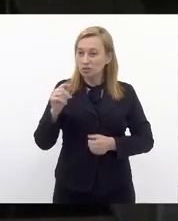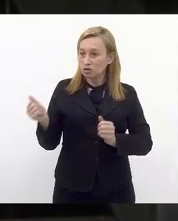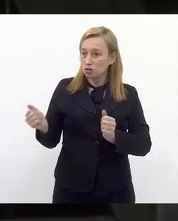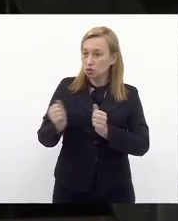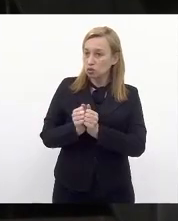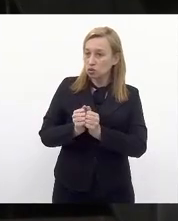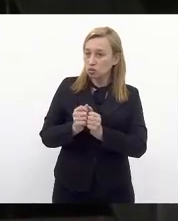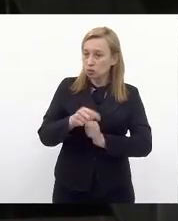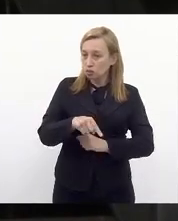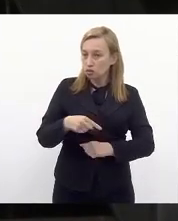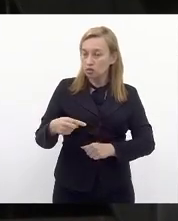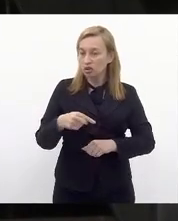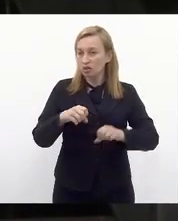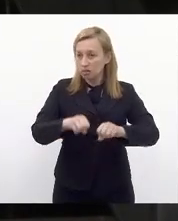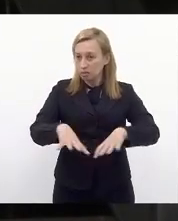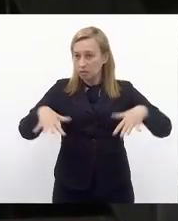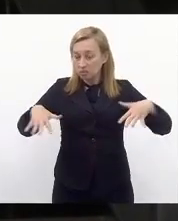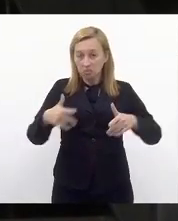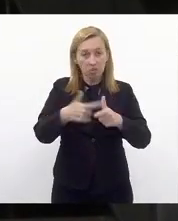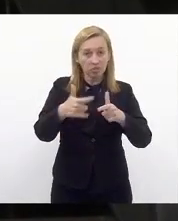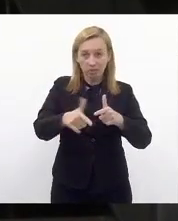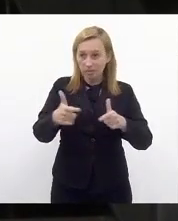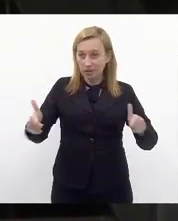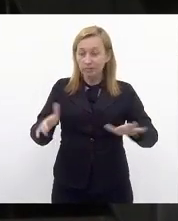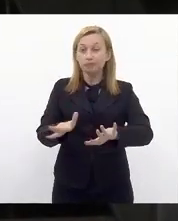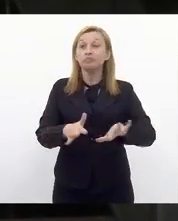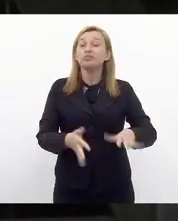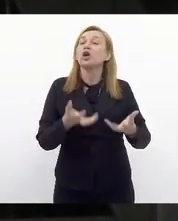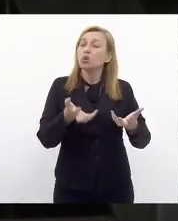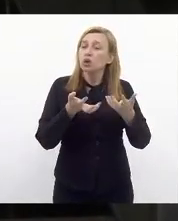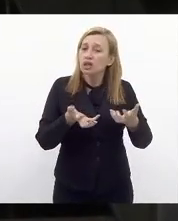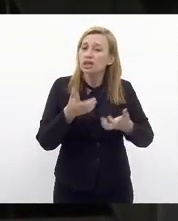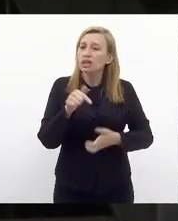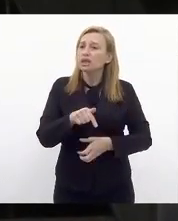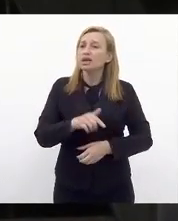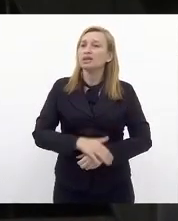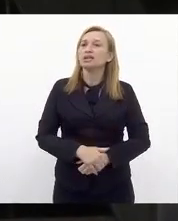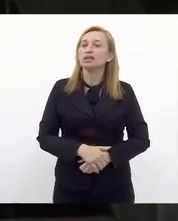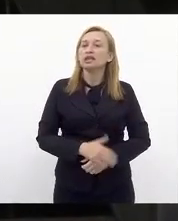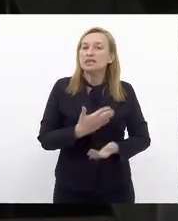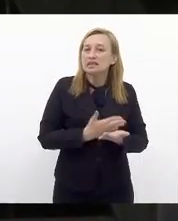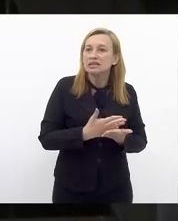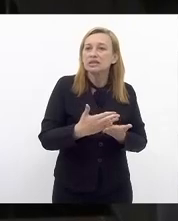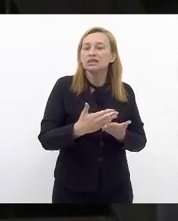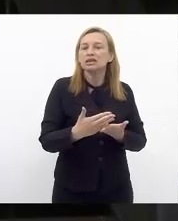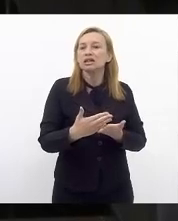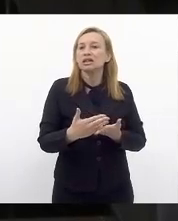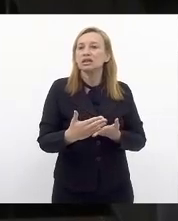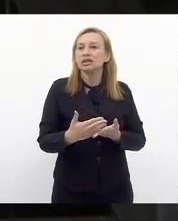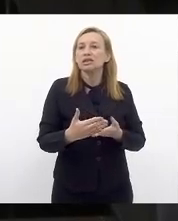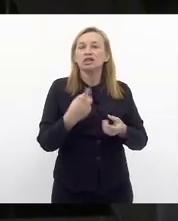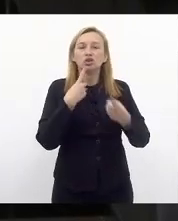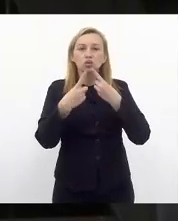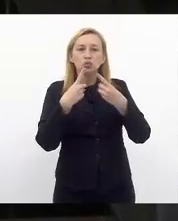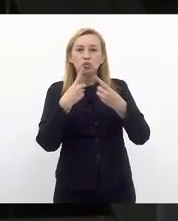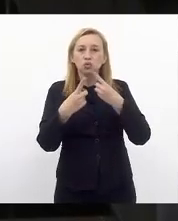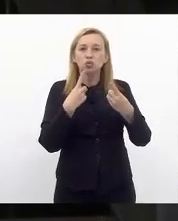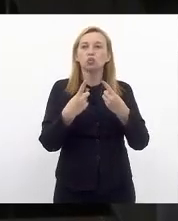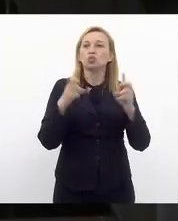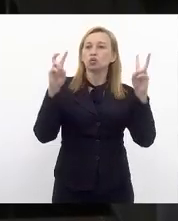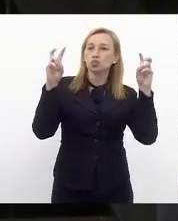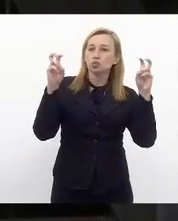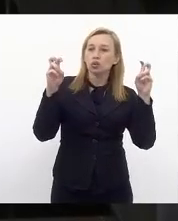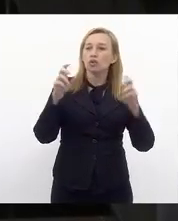sempre aqui no plenário por isso sem nenhum problema eu queria que iniciar essa parte do debate sobre